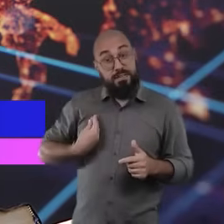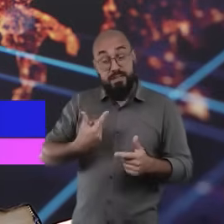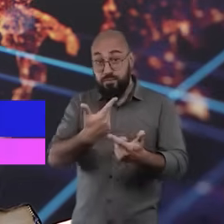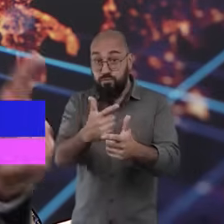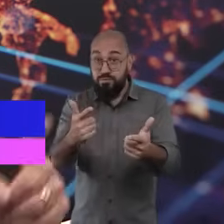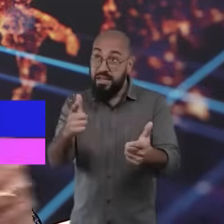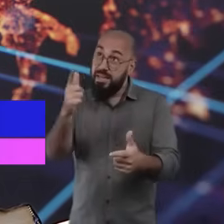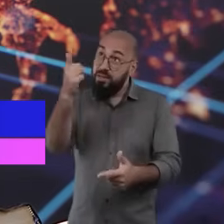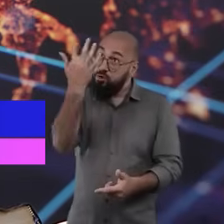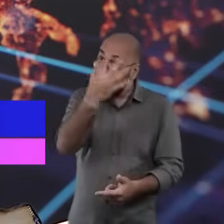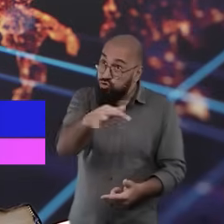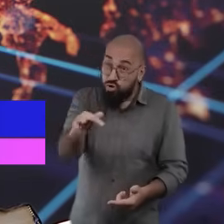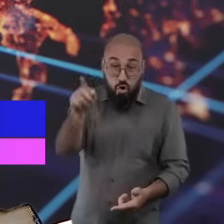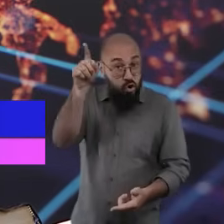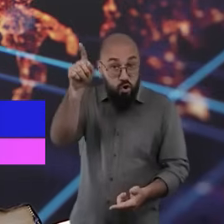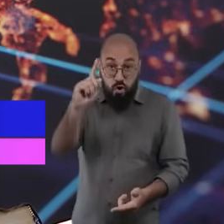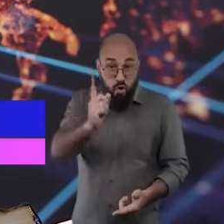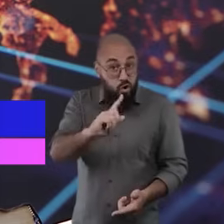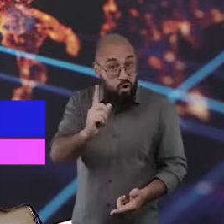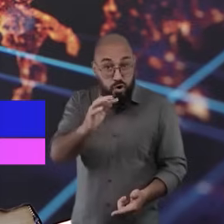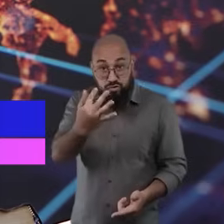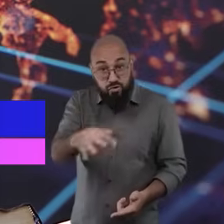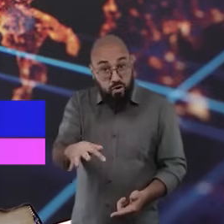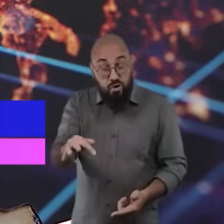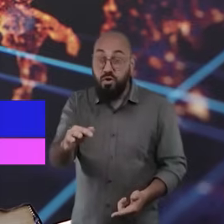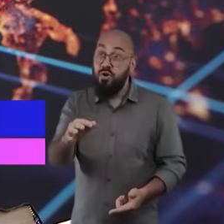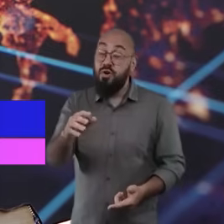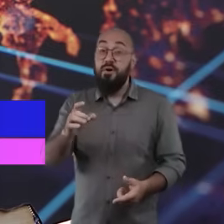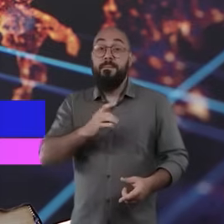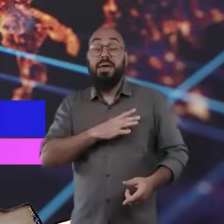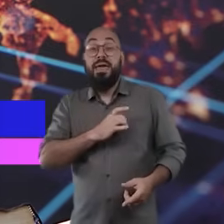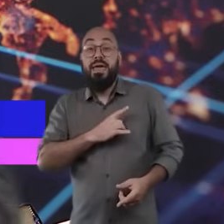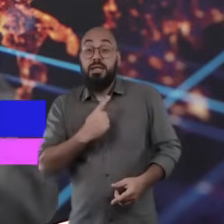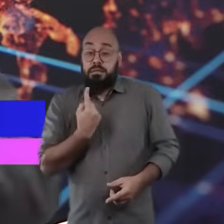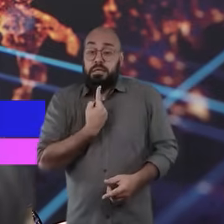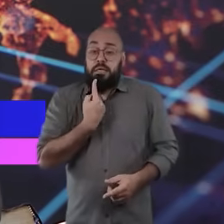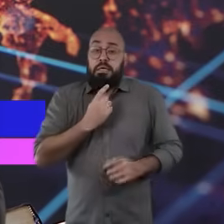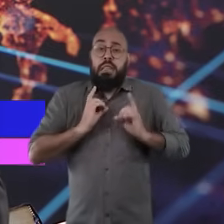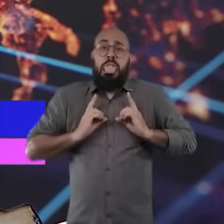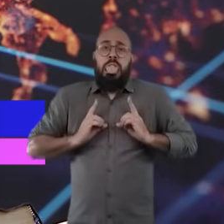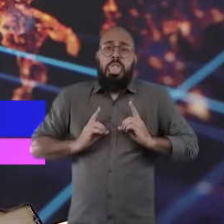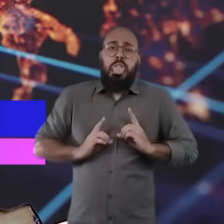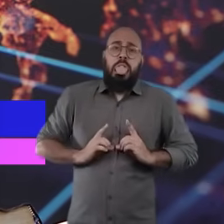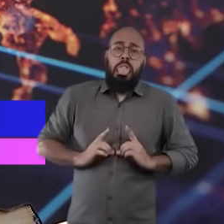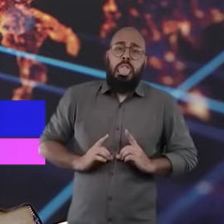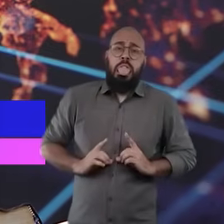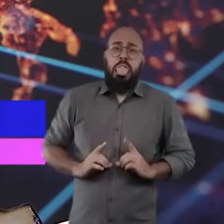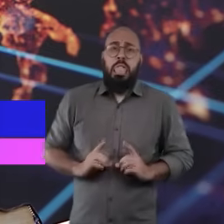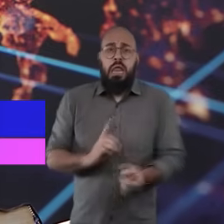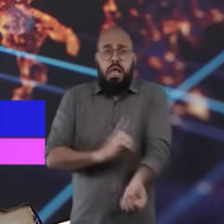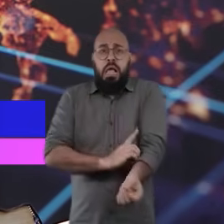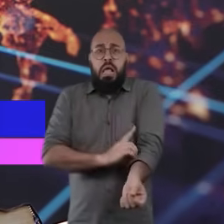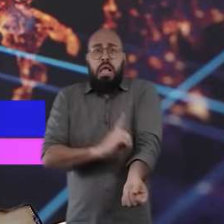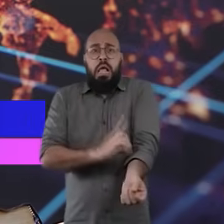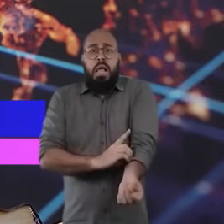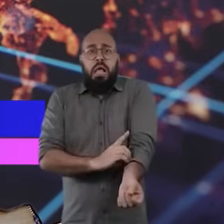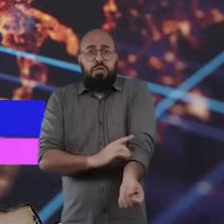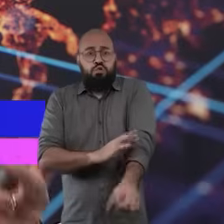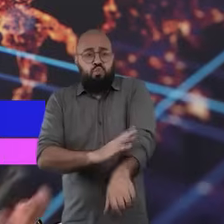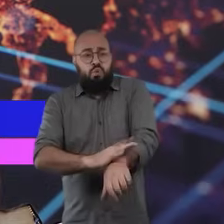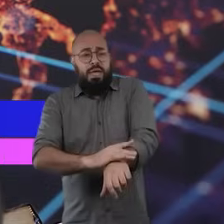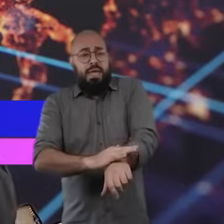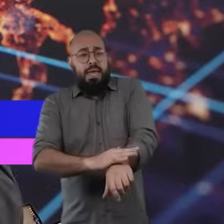nunca mais terá depressão, angústia, síndrome do pânico, medo. Onde você nunca mais